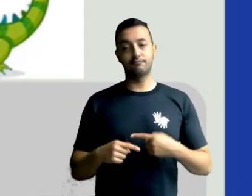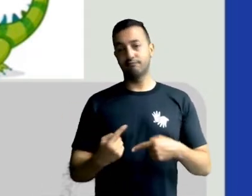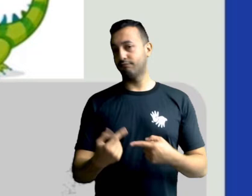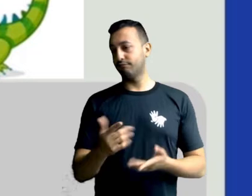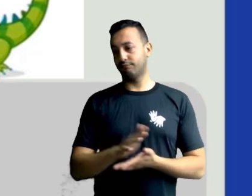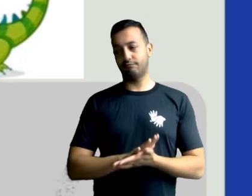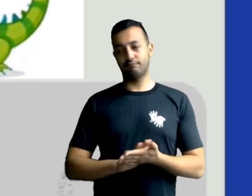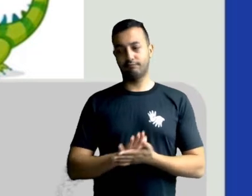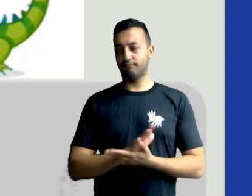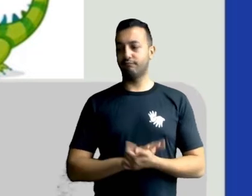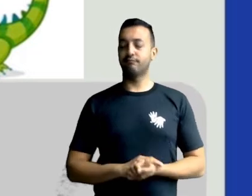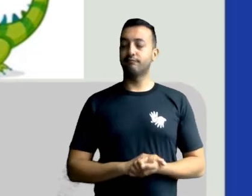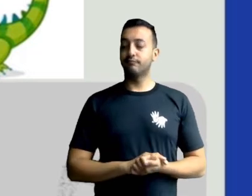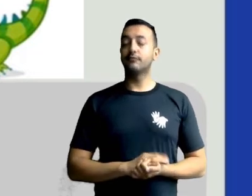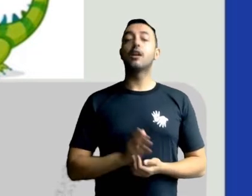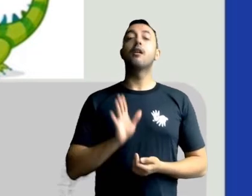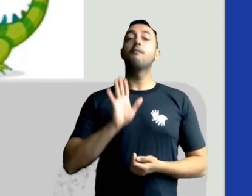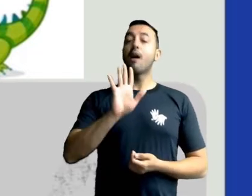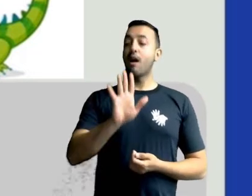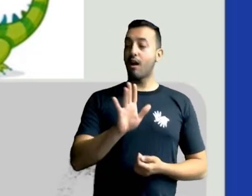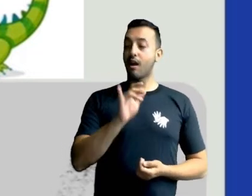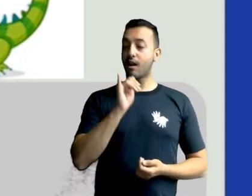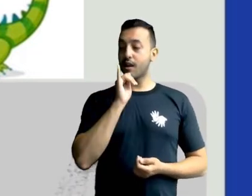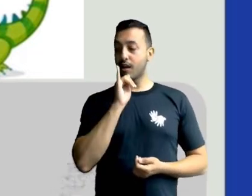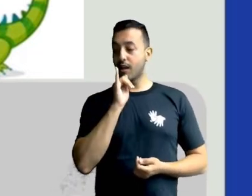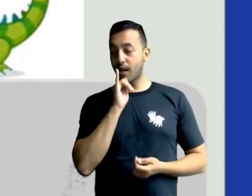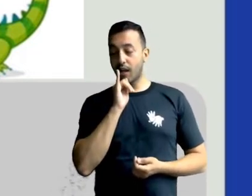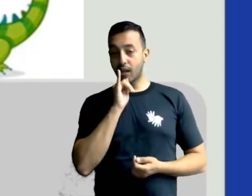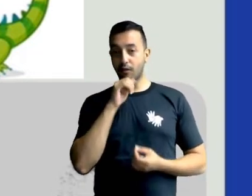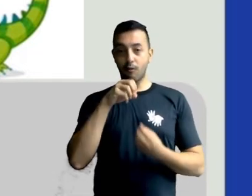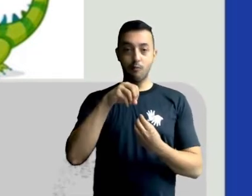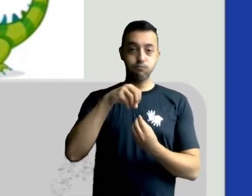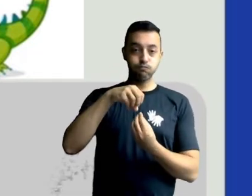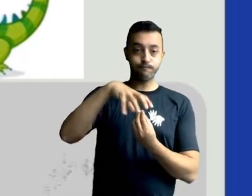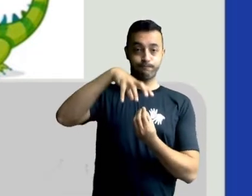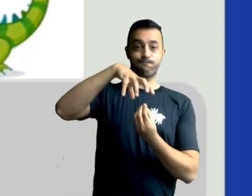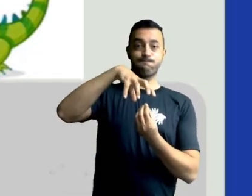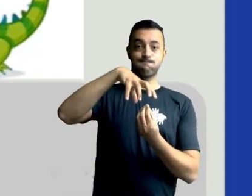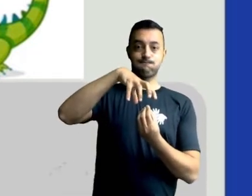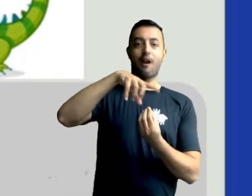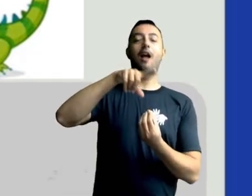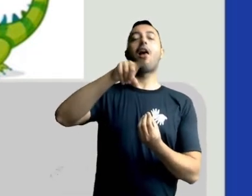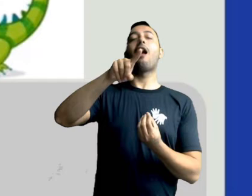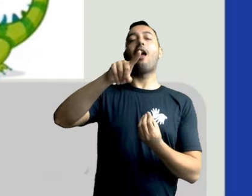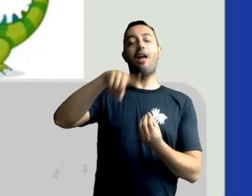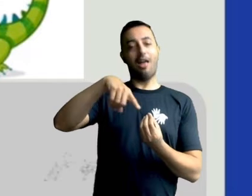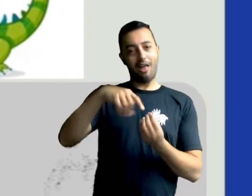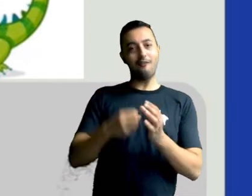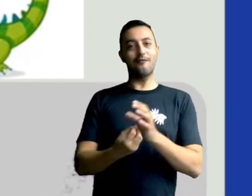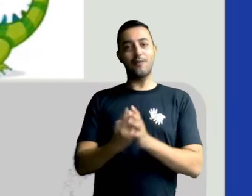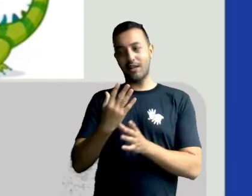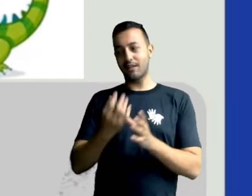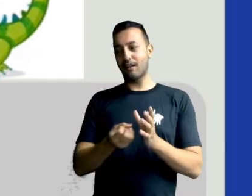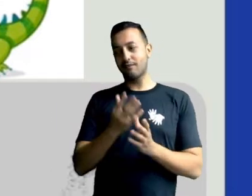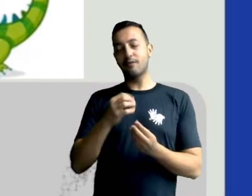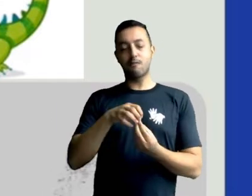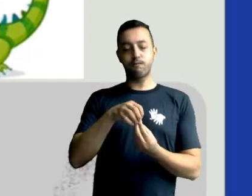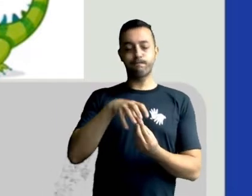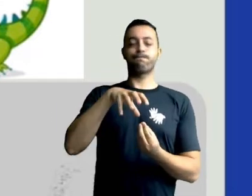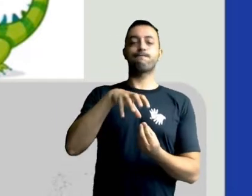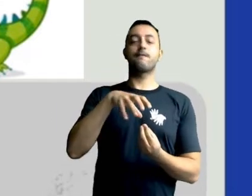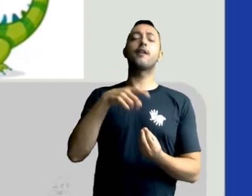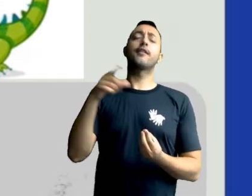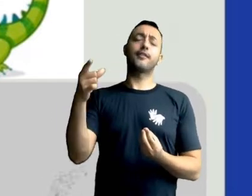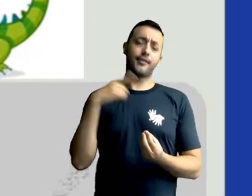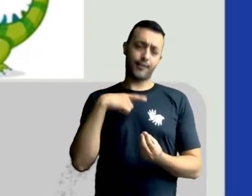se reproduz. Mas, por exemplo, o cogumelo, sim, é uma planta. E toda